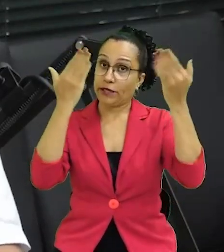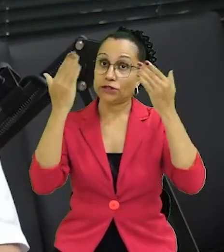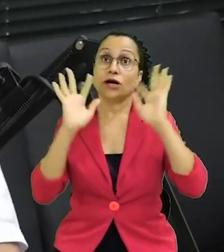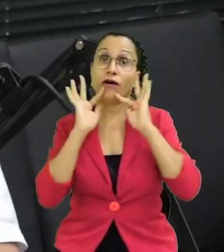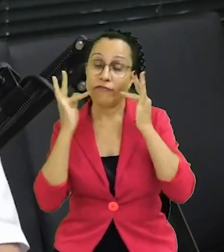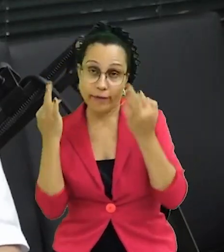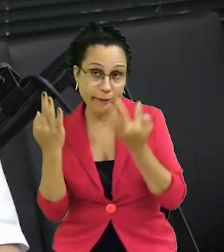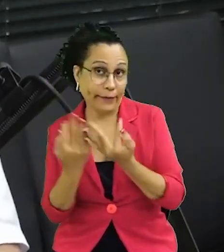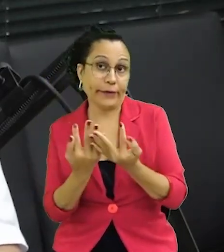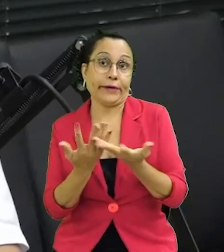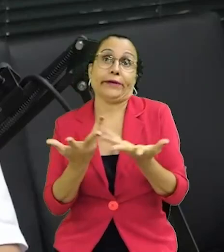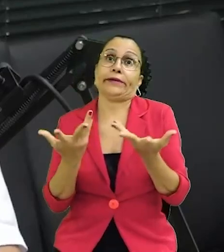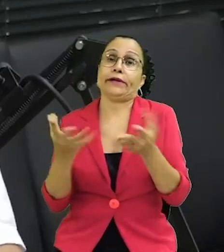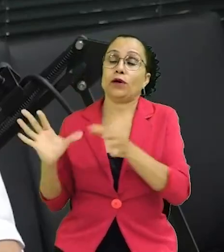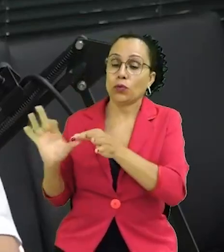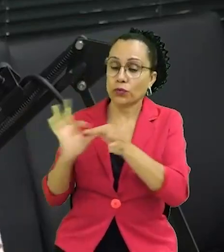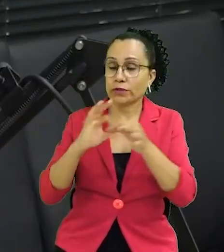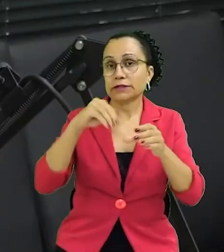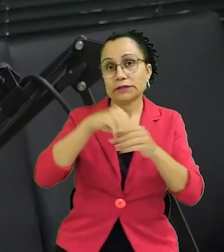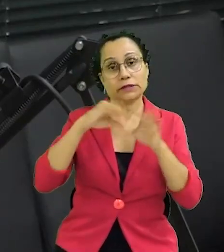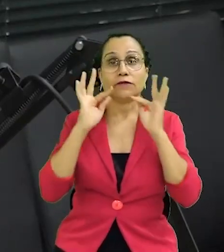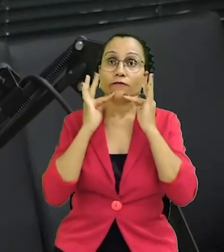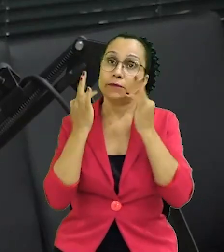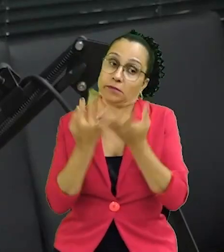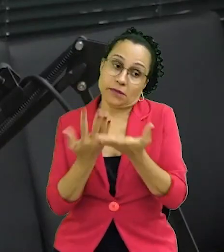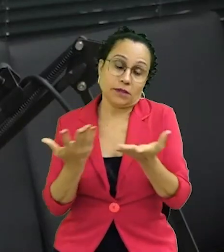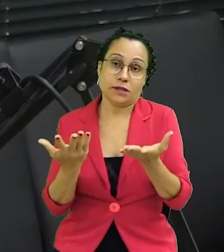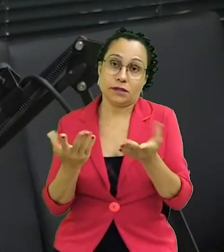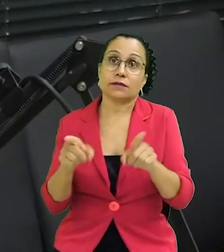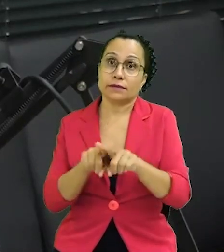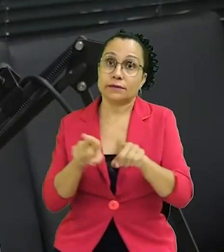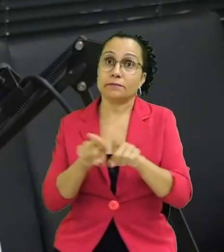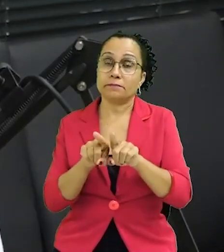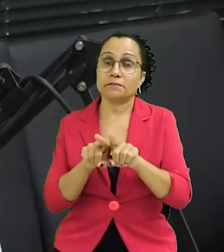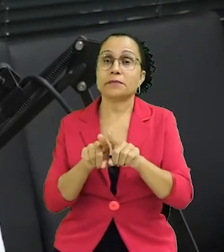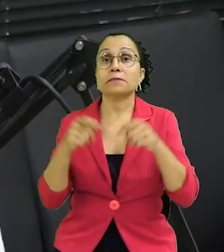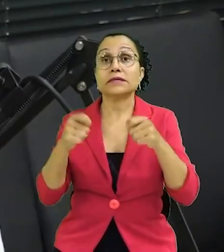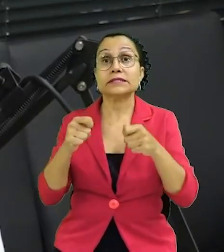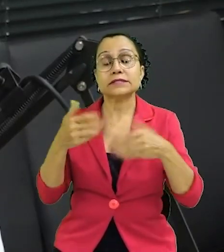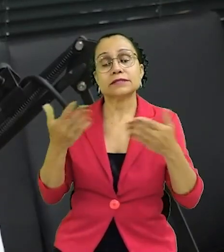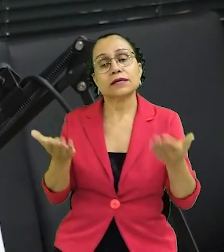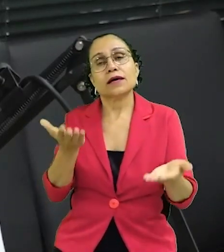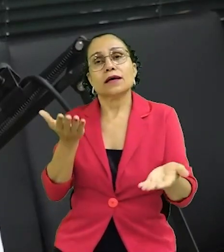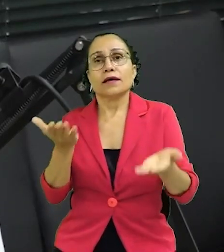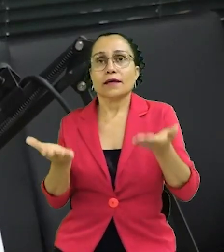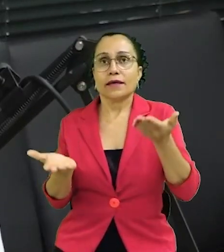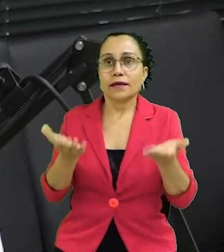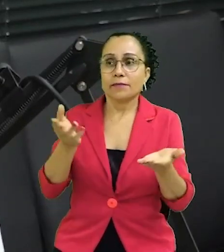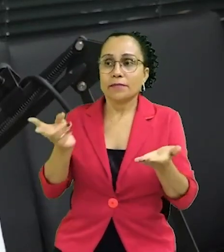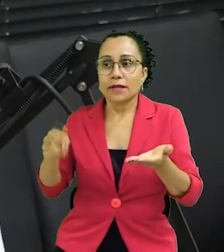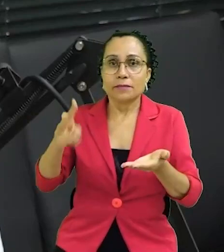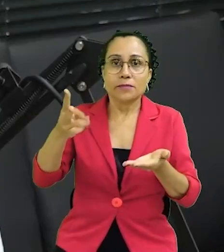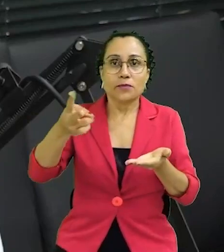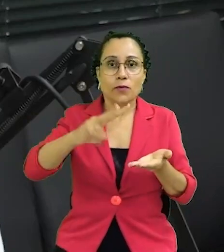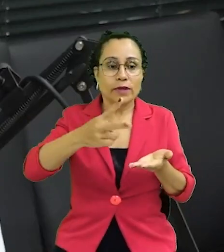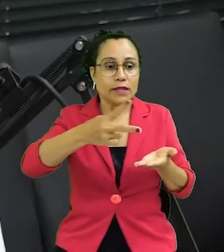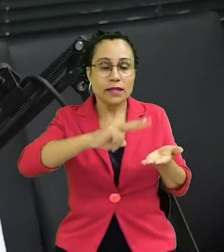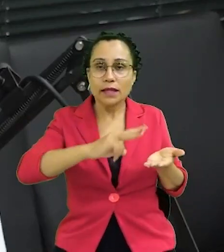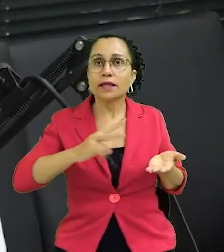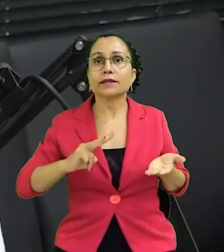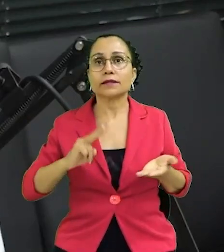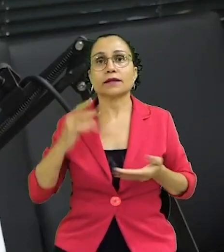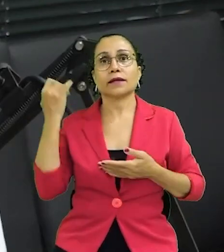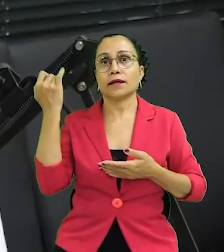psicológica, familiar, o contexto familiar e tudo mais. Então, por isso que ter o equilíbrio entre tudo isso é fundamental,